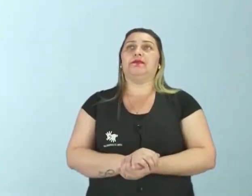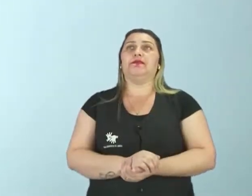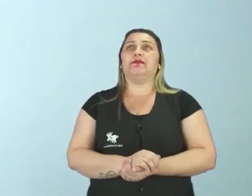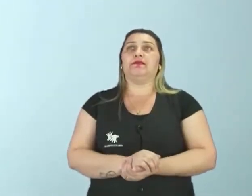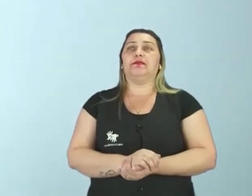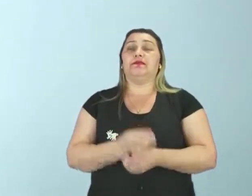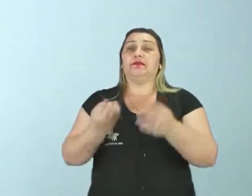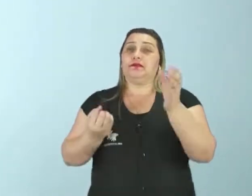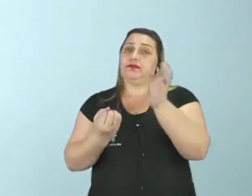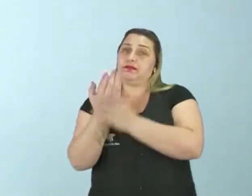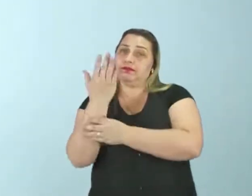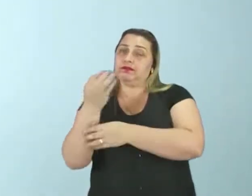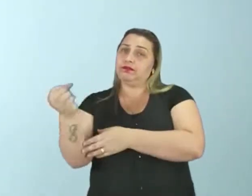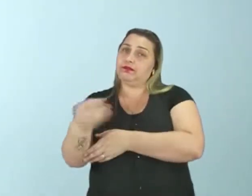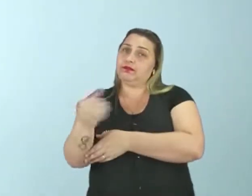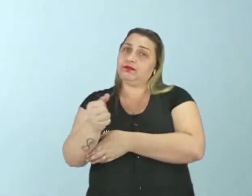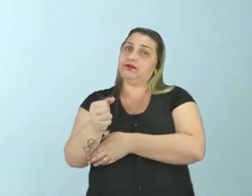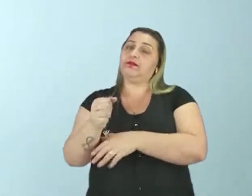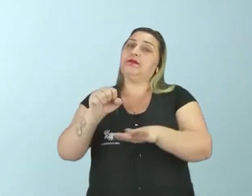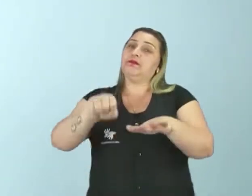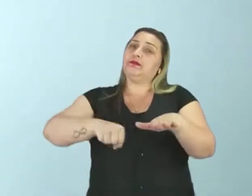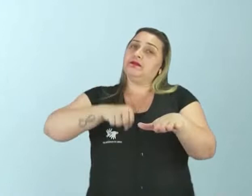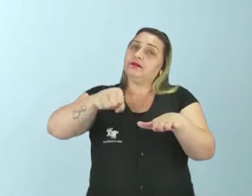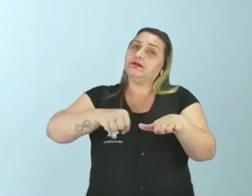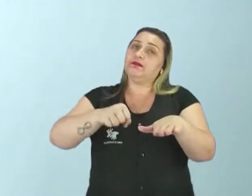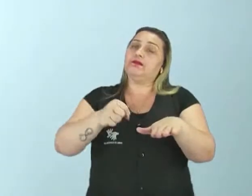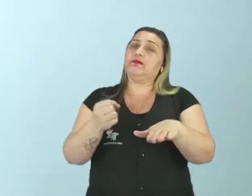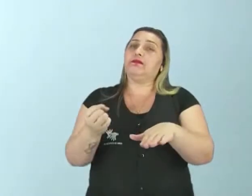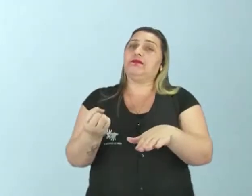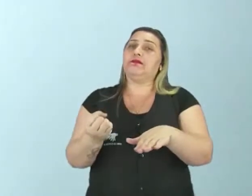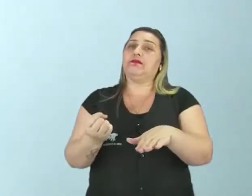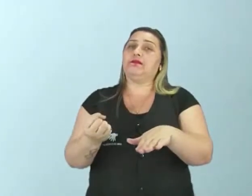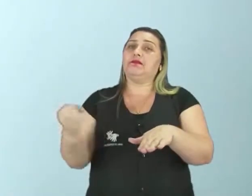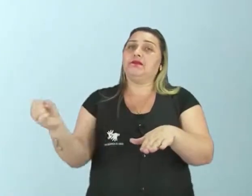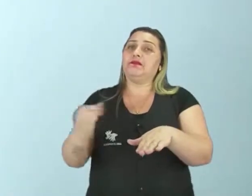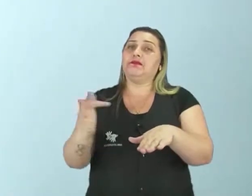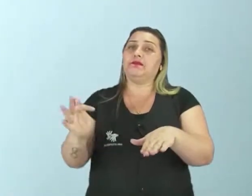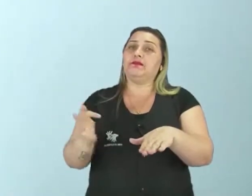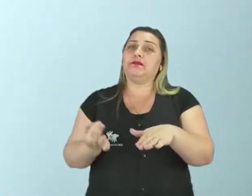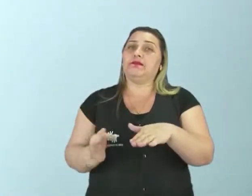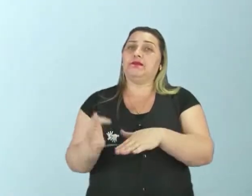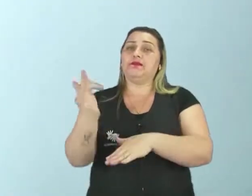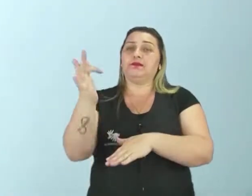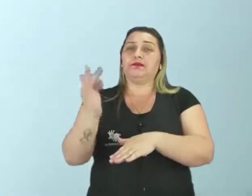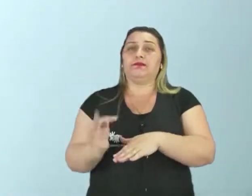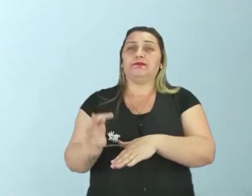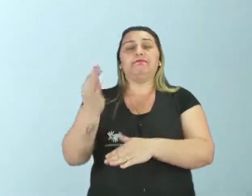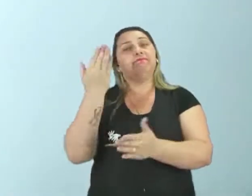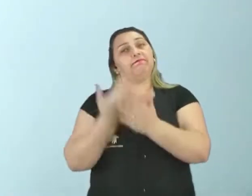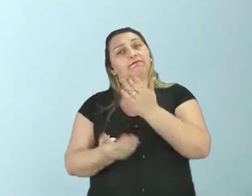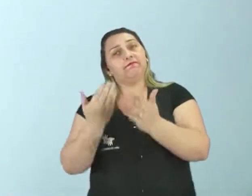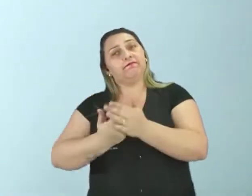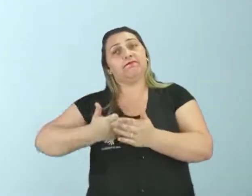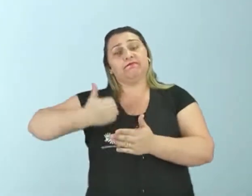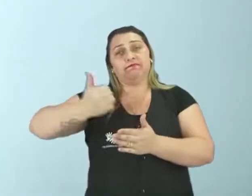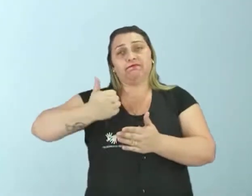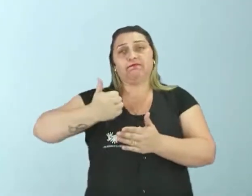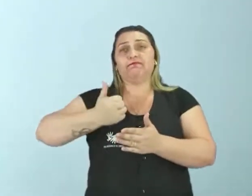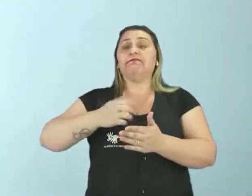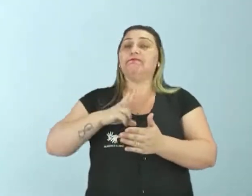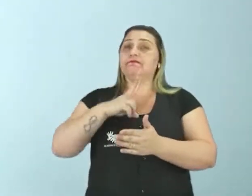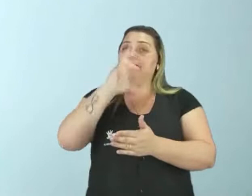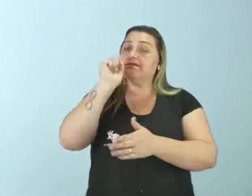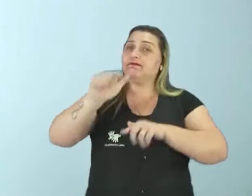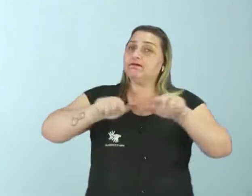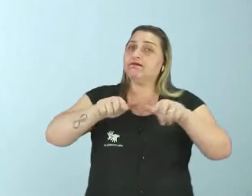o surgimento de novas máquinas, de novas tecnologias, o setor primário ele foi perdendo a força de trabalho.